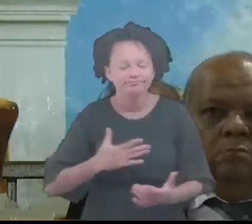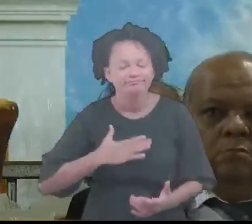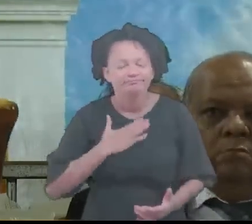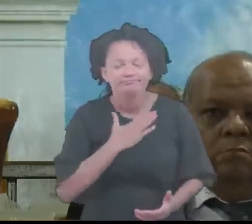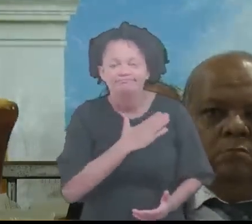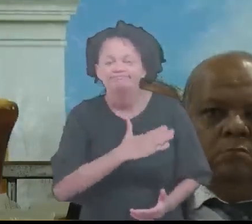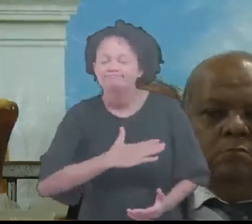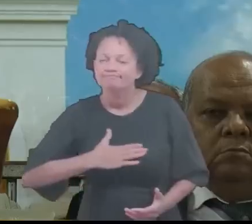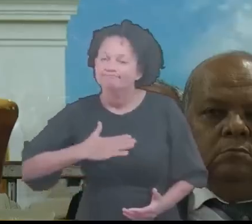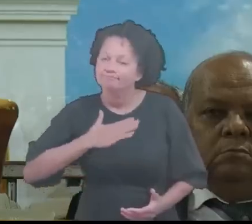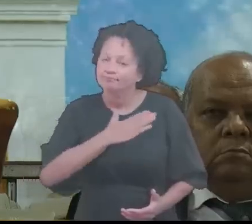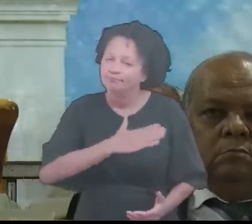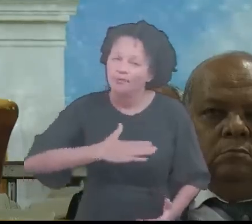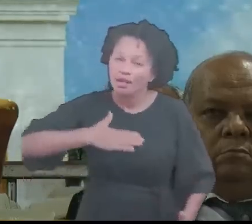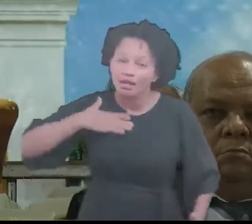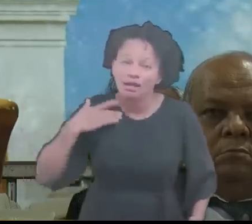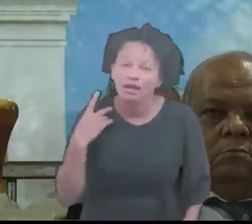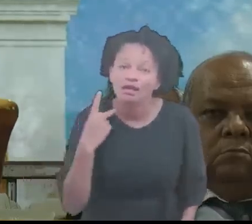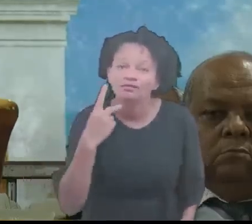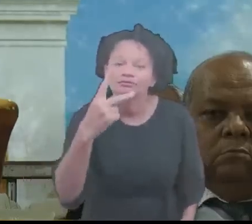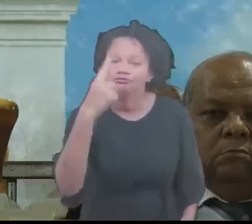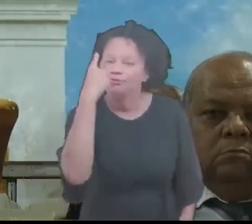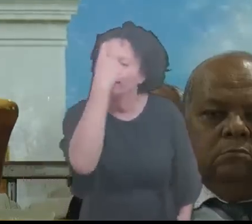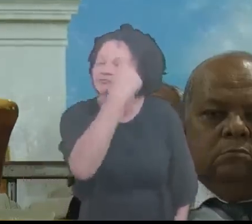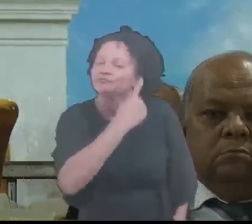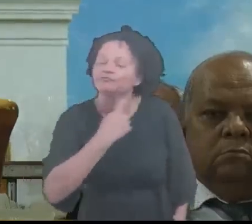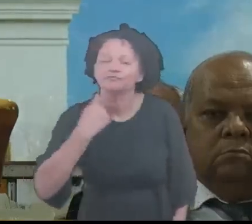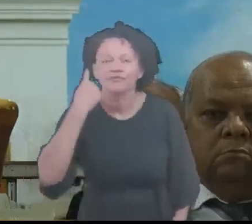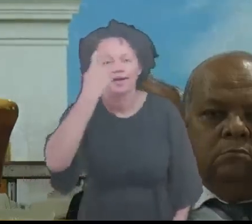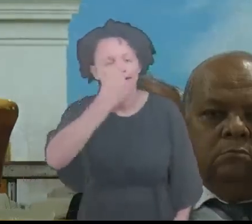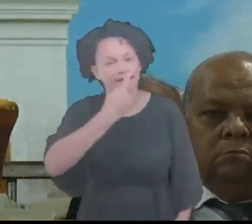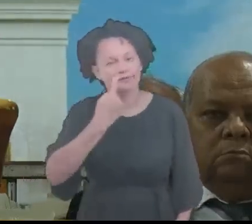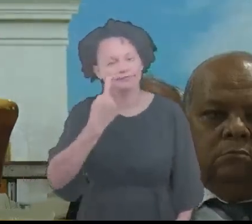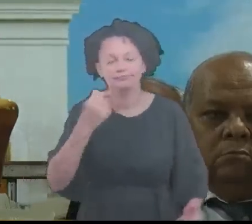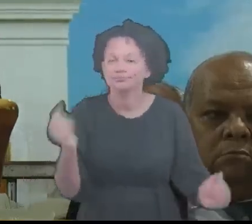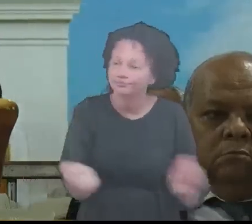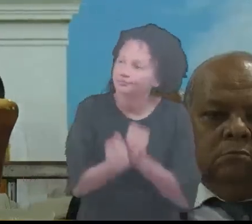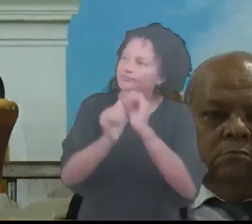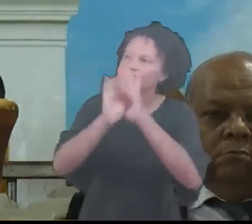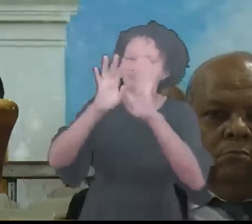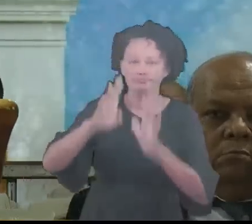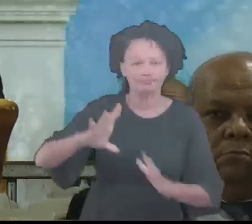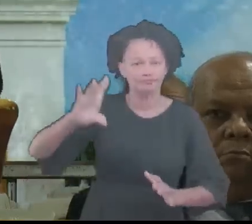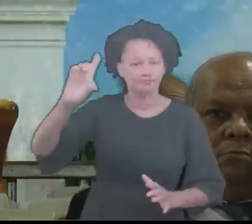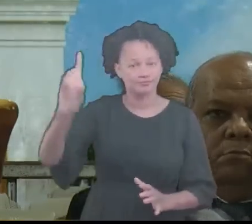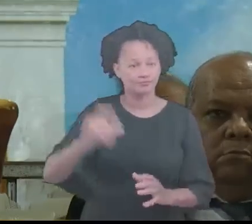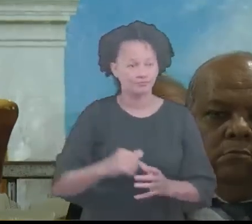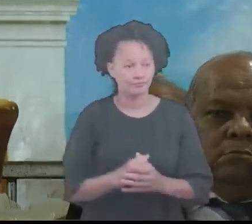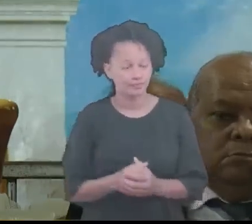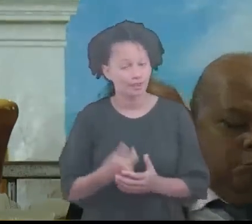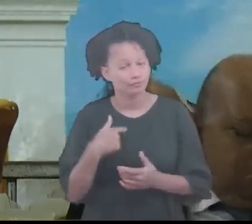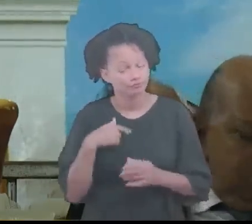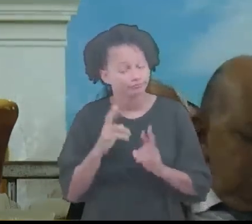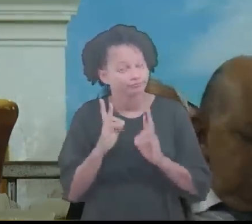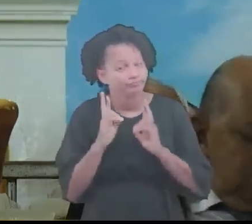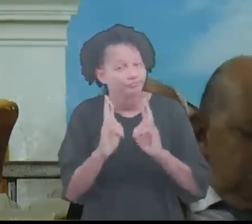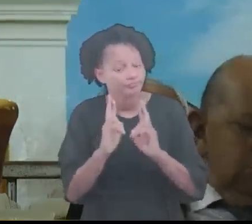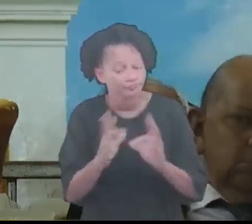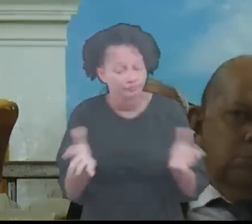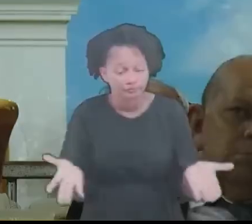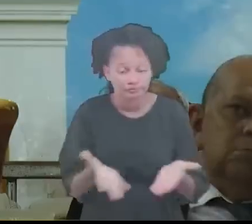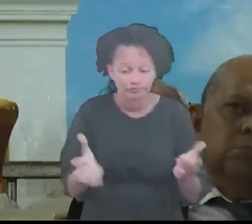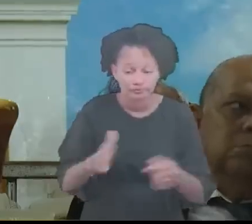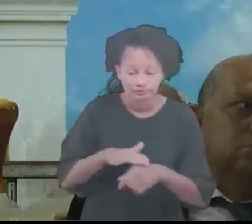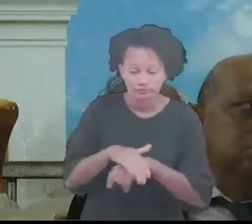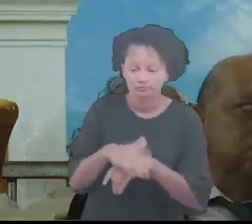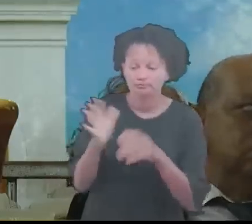agradáveis são as tuas faces. Glória a Deus. Eu espero nesta noite que